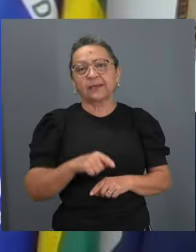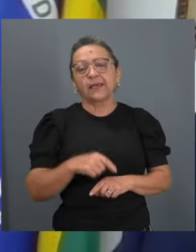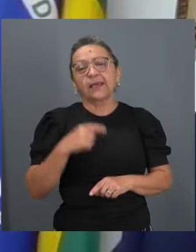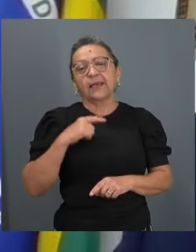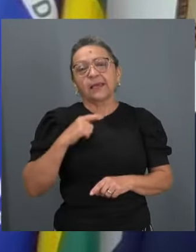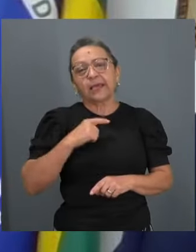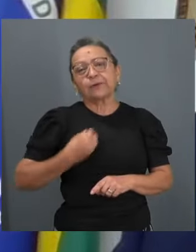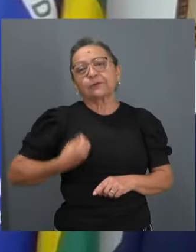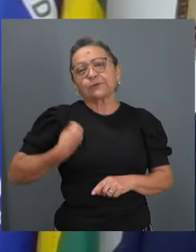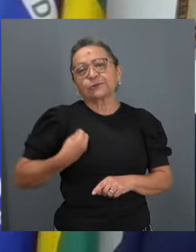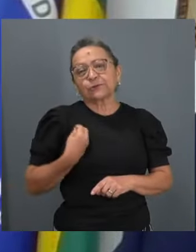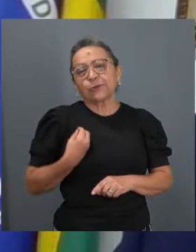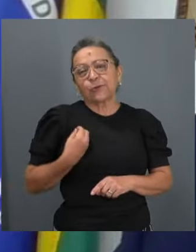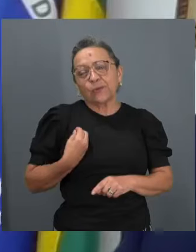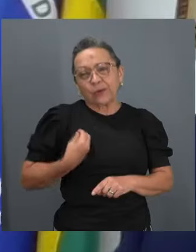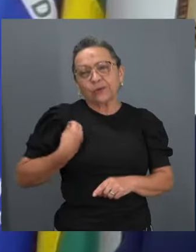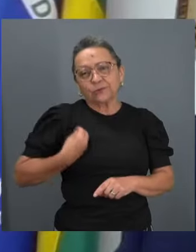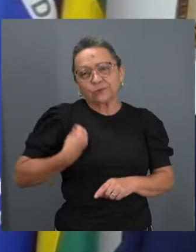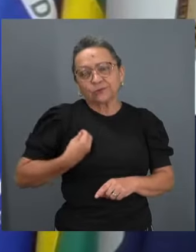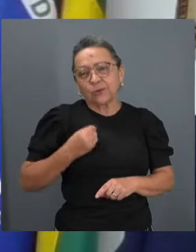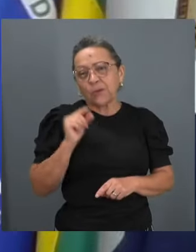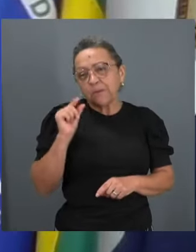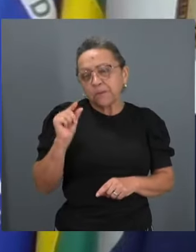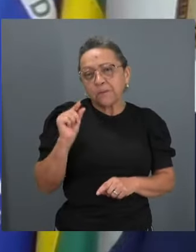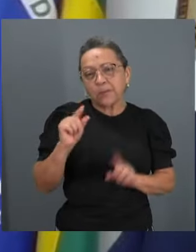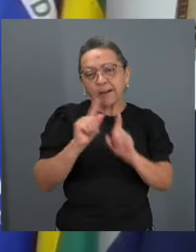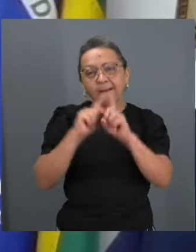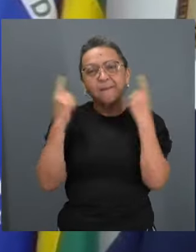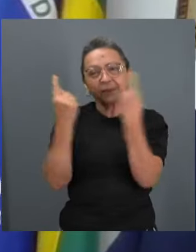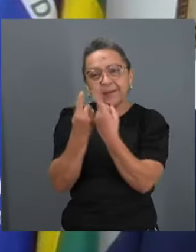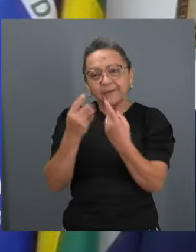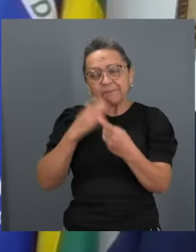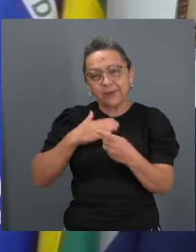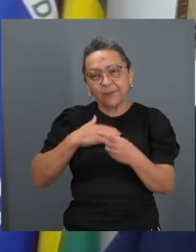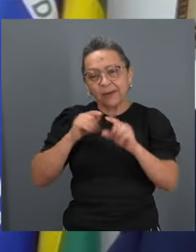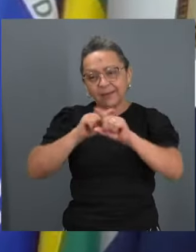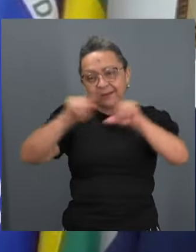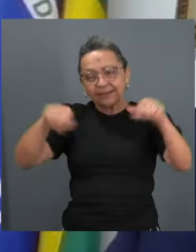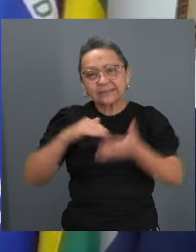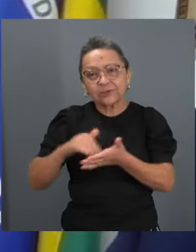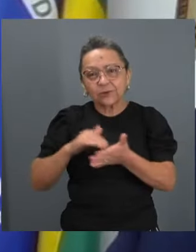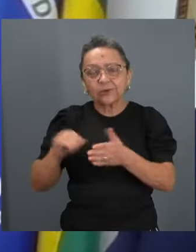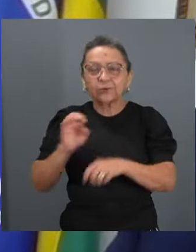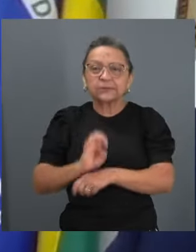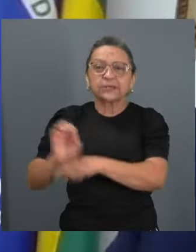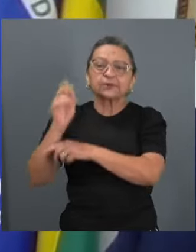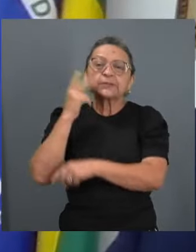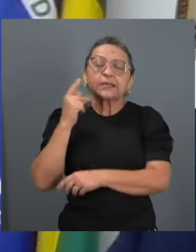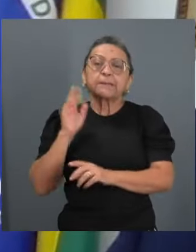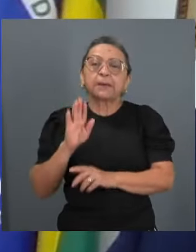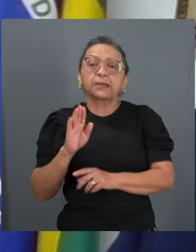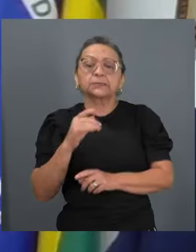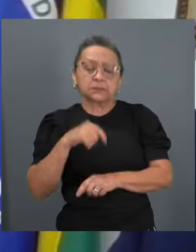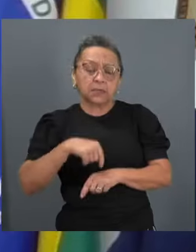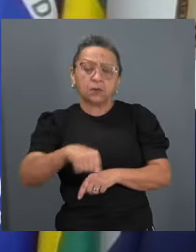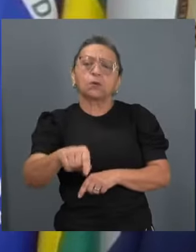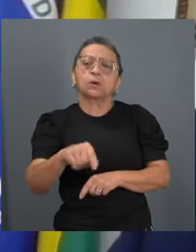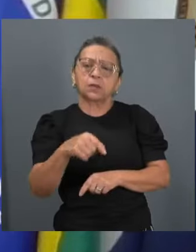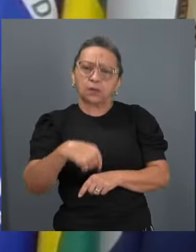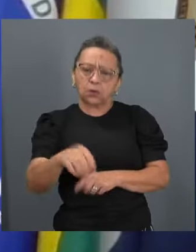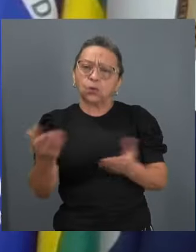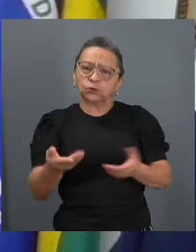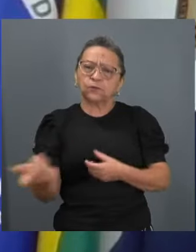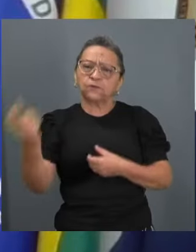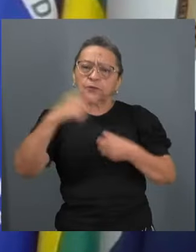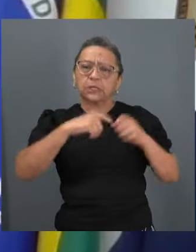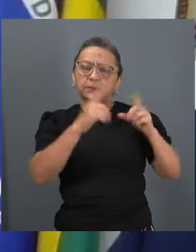Senado Federal aqui no Ceará, que é o nosso gabinete aqui, mas daqui a pouco eu estou retornando a Brasília. Sei que